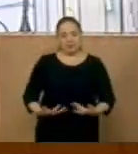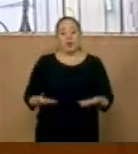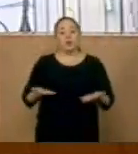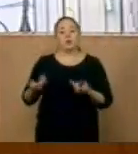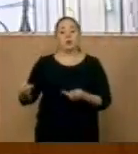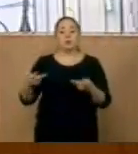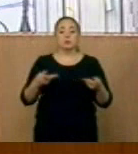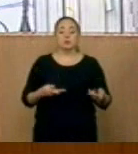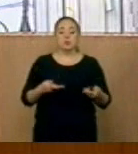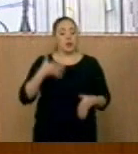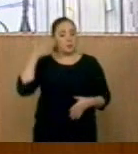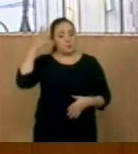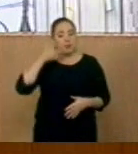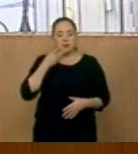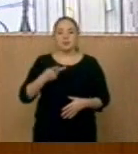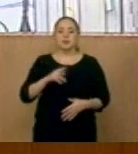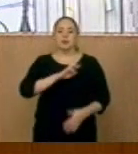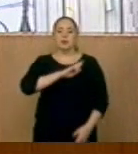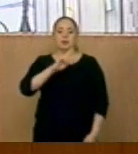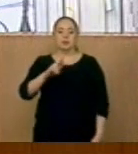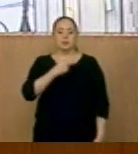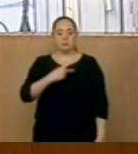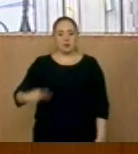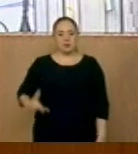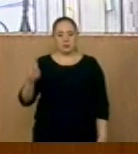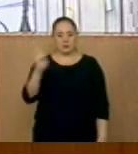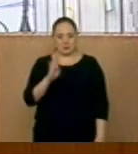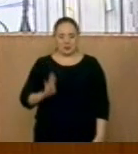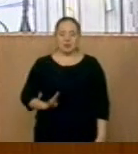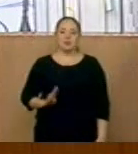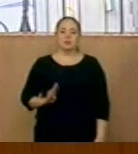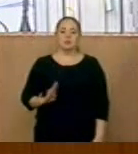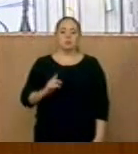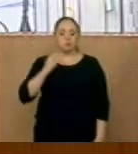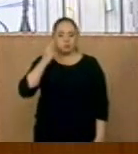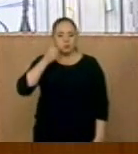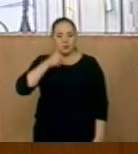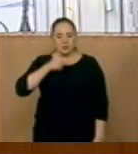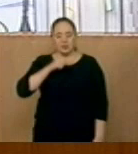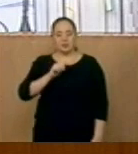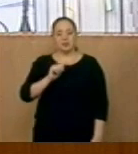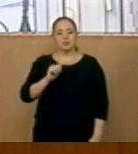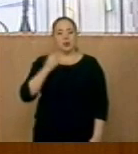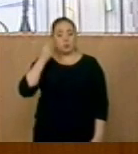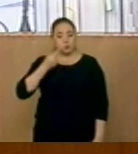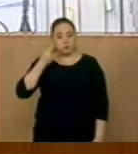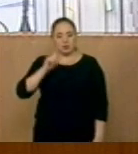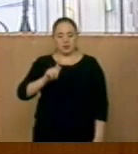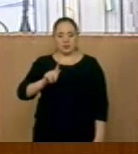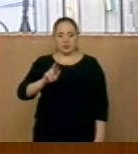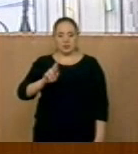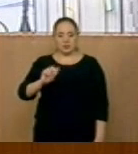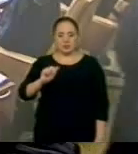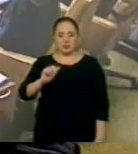Convido a se manifestar pelo Presidente da República, Advogada-Geral da União, doutora Gleice Maria Fernandes.